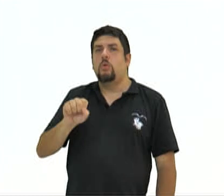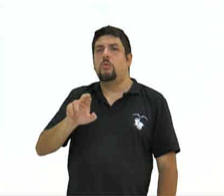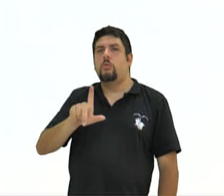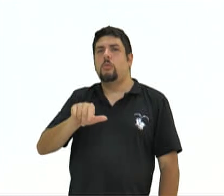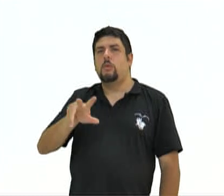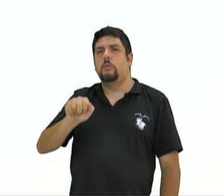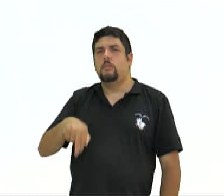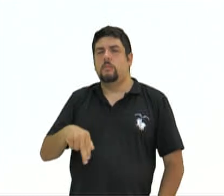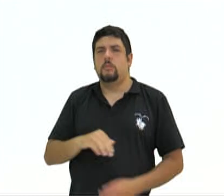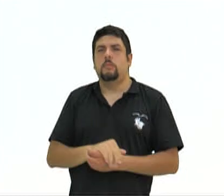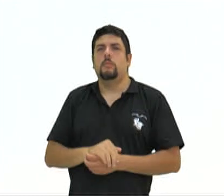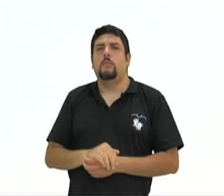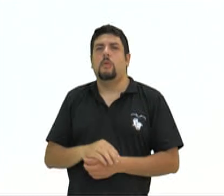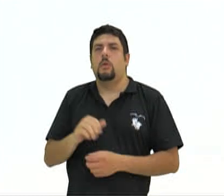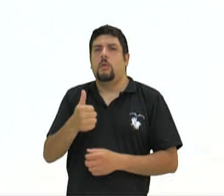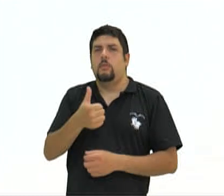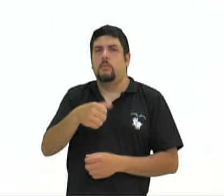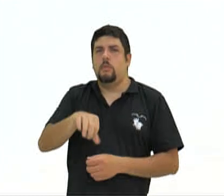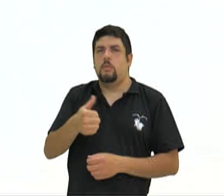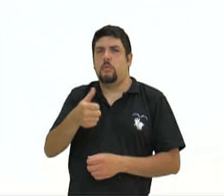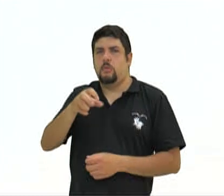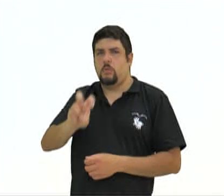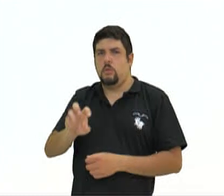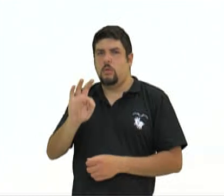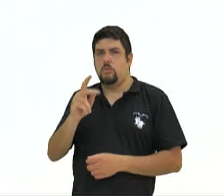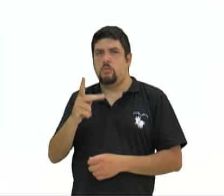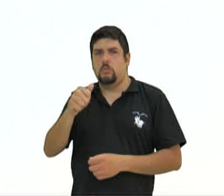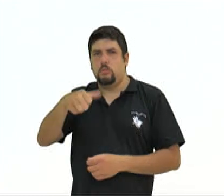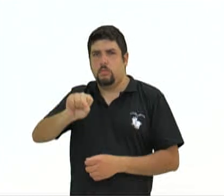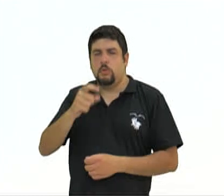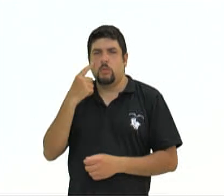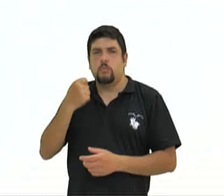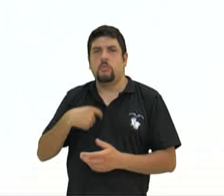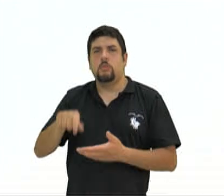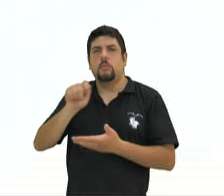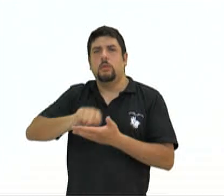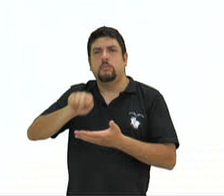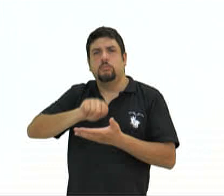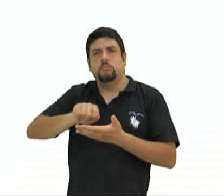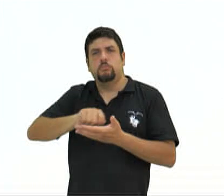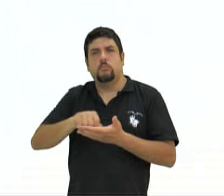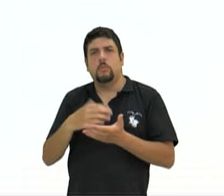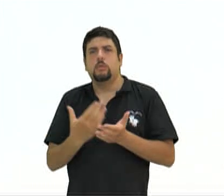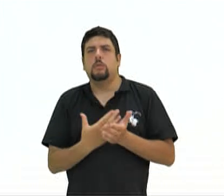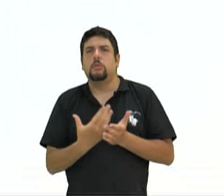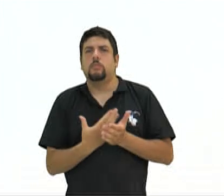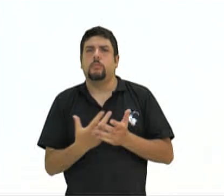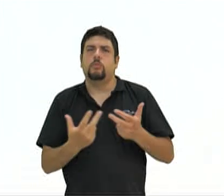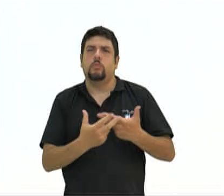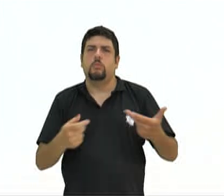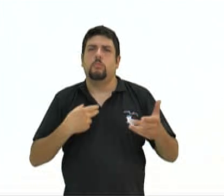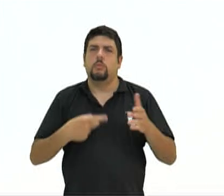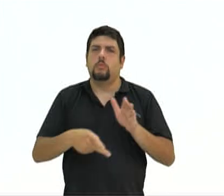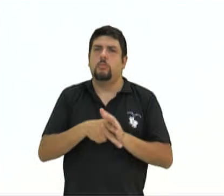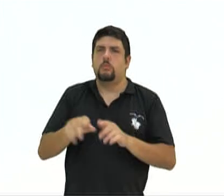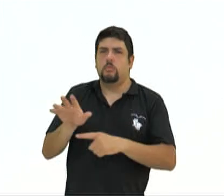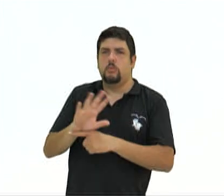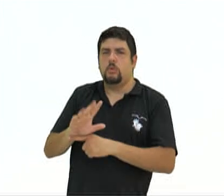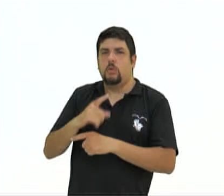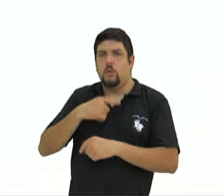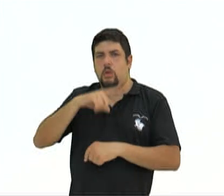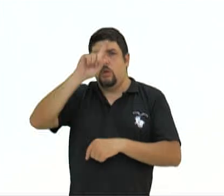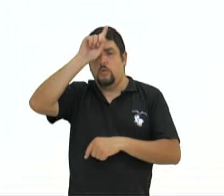1915, o Thomas Hines, junto com Sullivan, escreveu mais roteiros, né? Os dois inventaram o gênero western, que é aquele